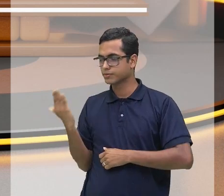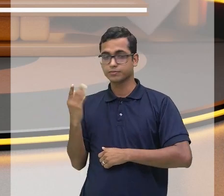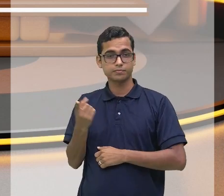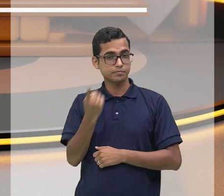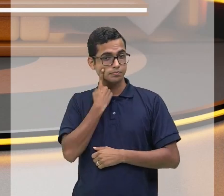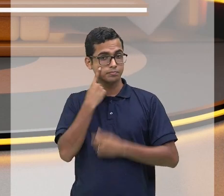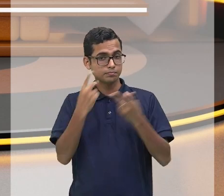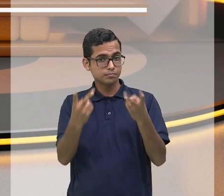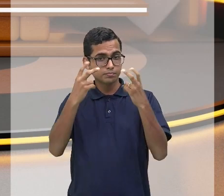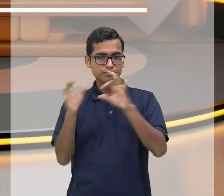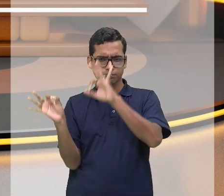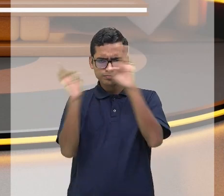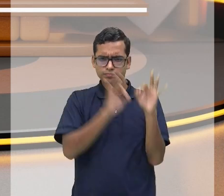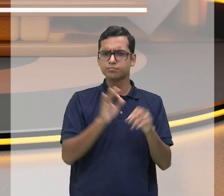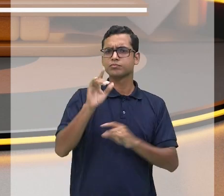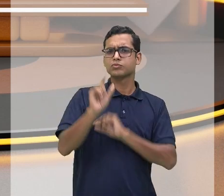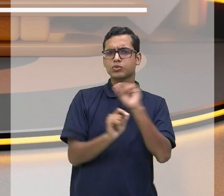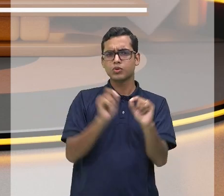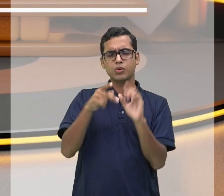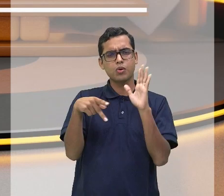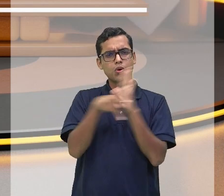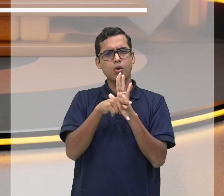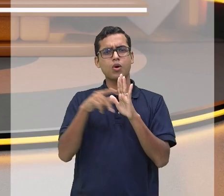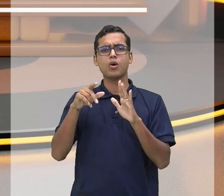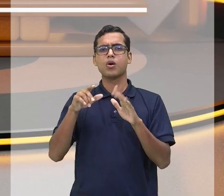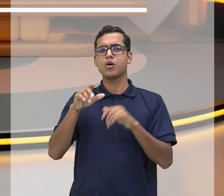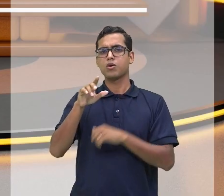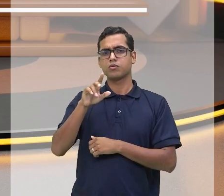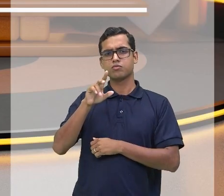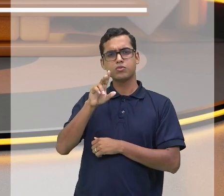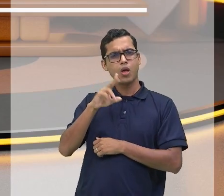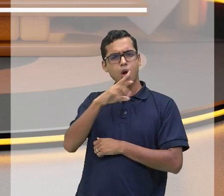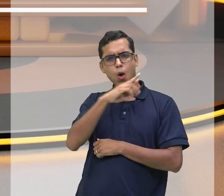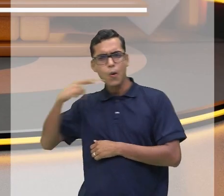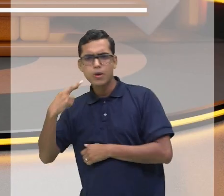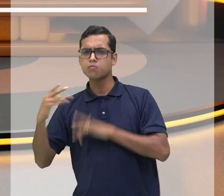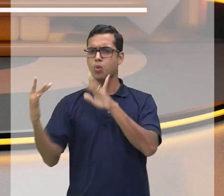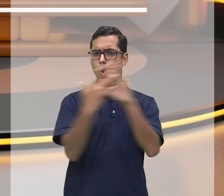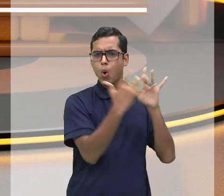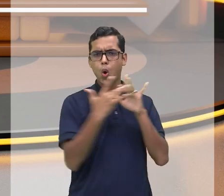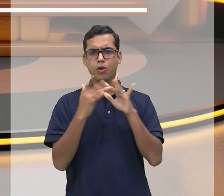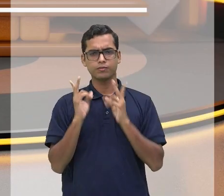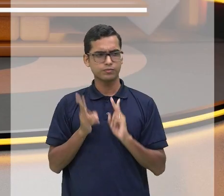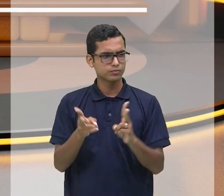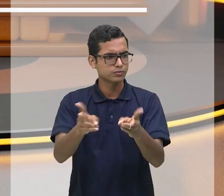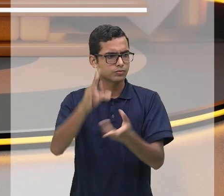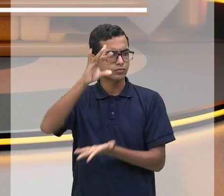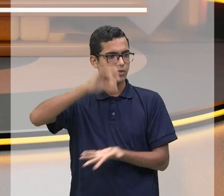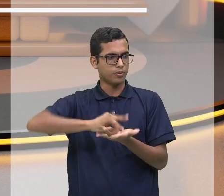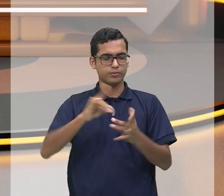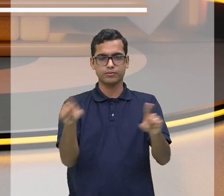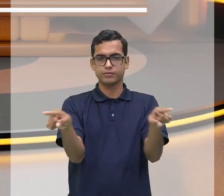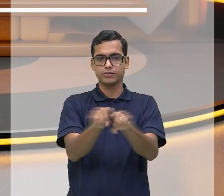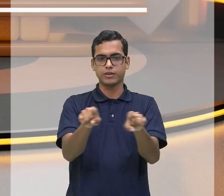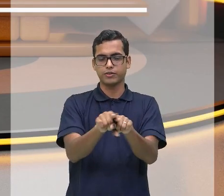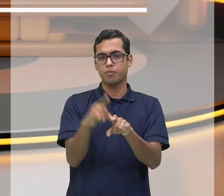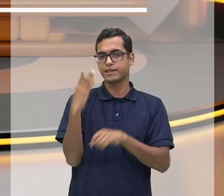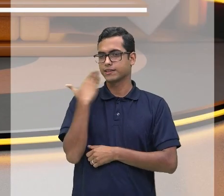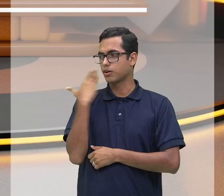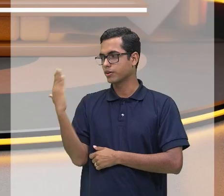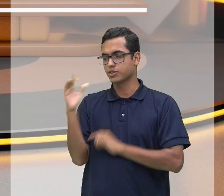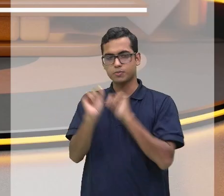essa preocupação da Rússia de manter esse contato, né? Como por questões também energéticas, né, para manter